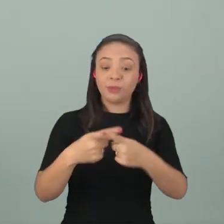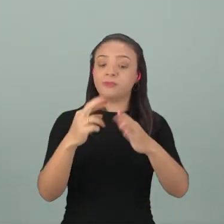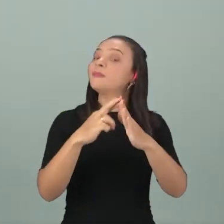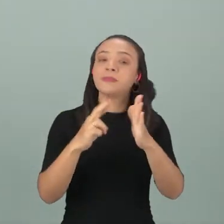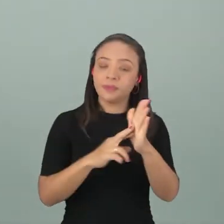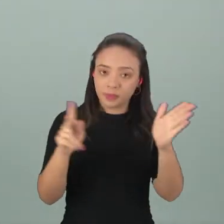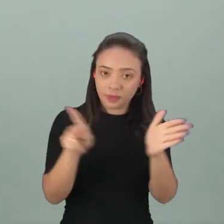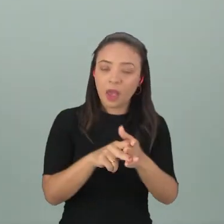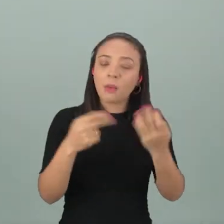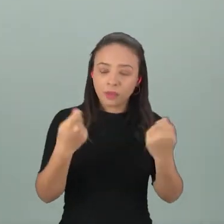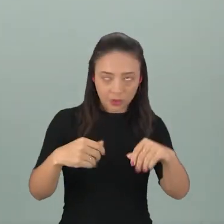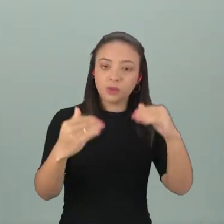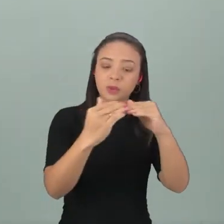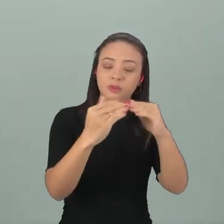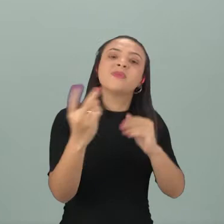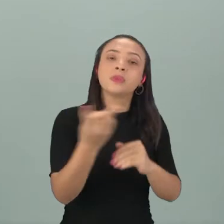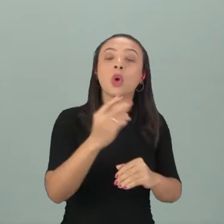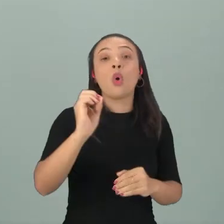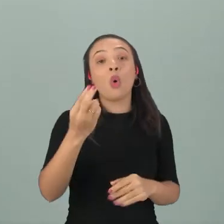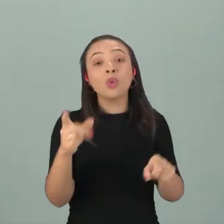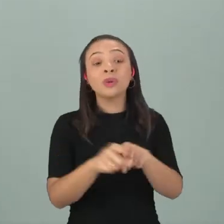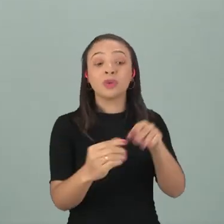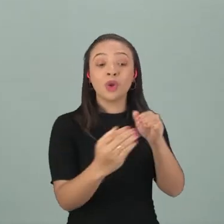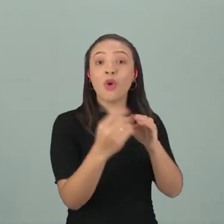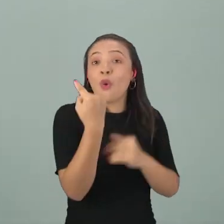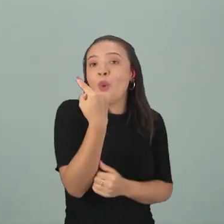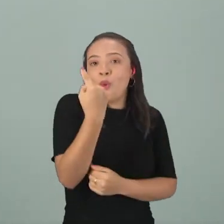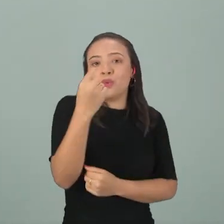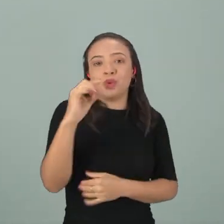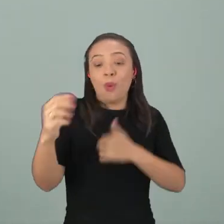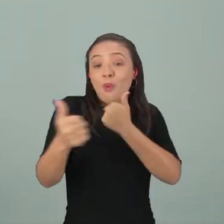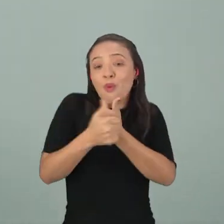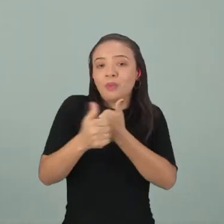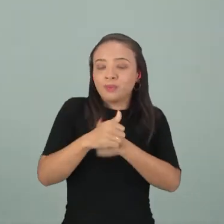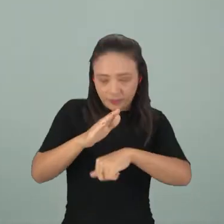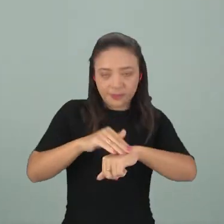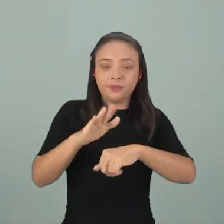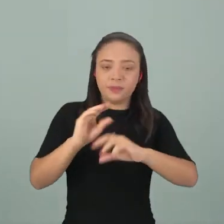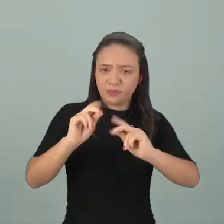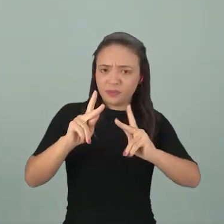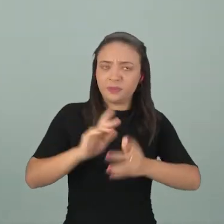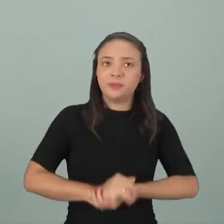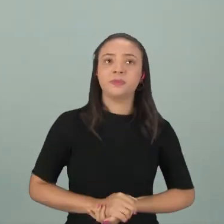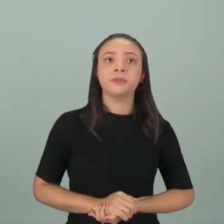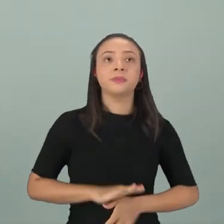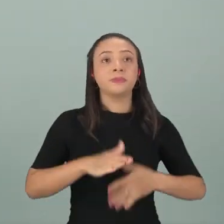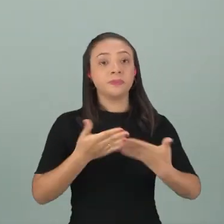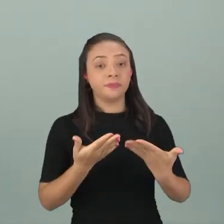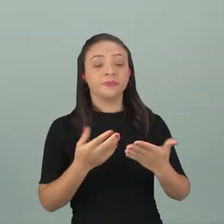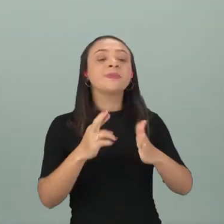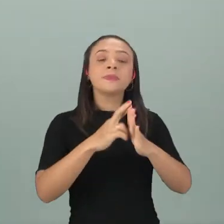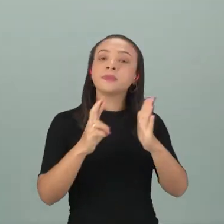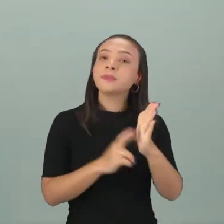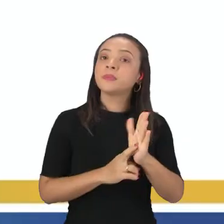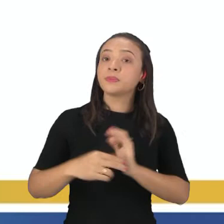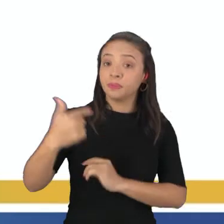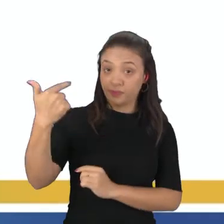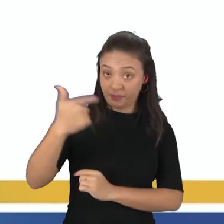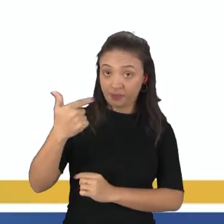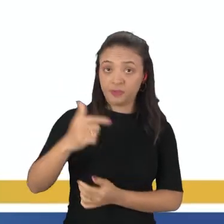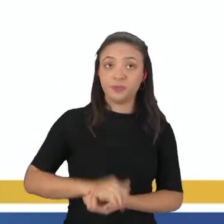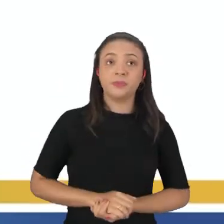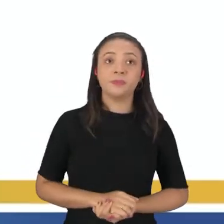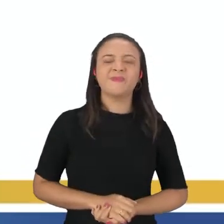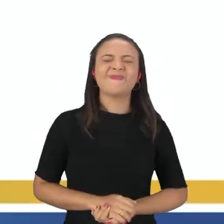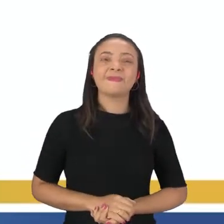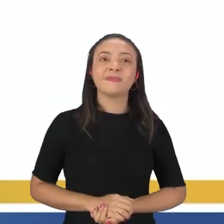pode concordar com os dois ou apenas com o próximo, o mais próximo, ok? Regra específica número 2. Ele